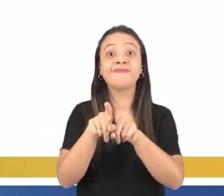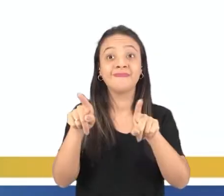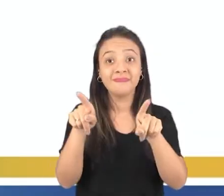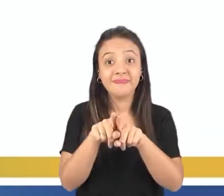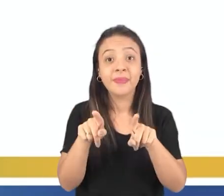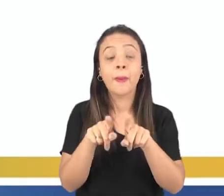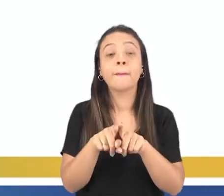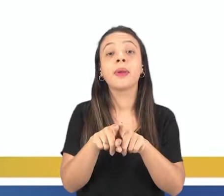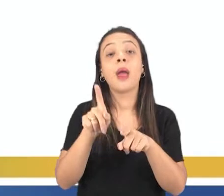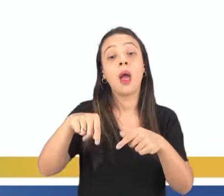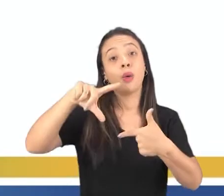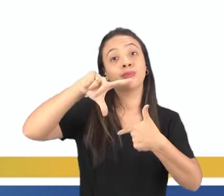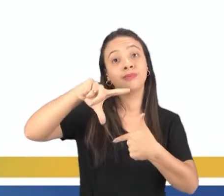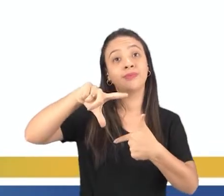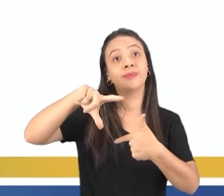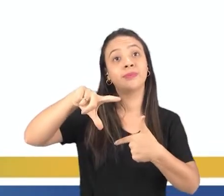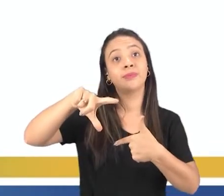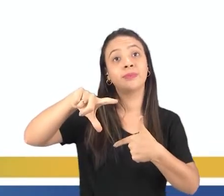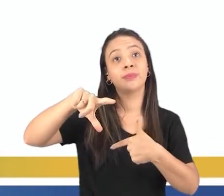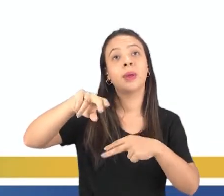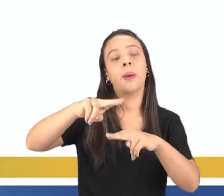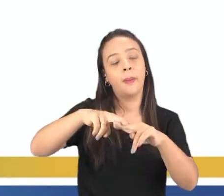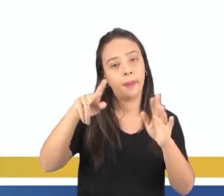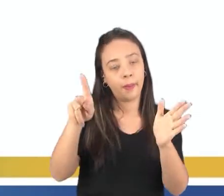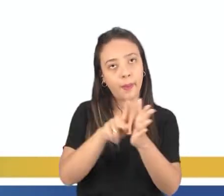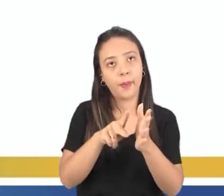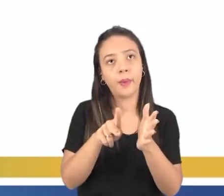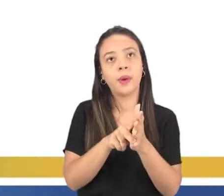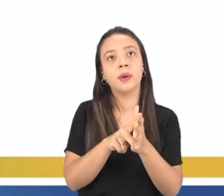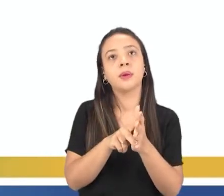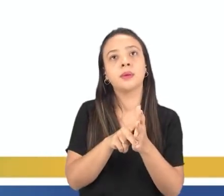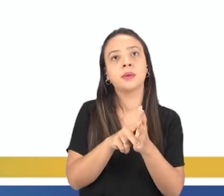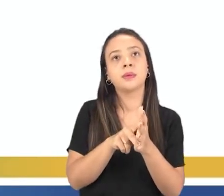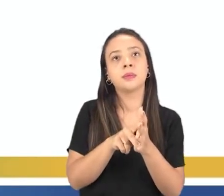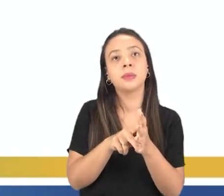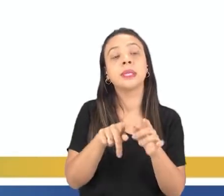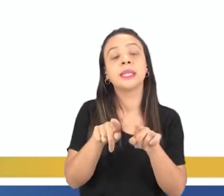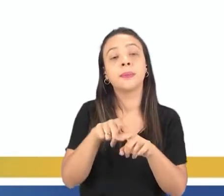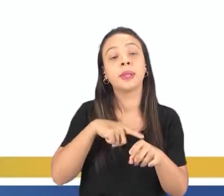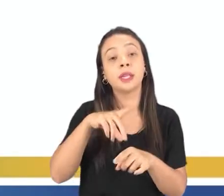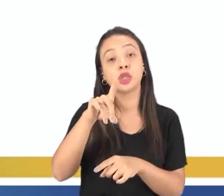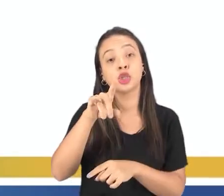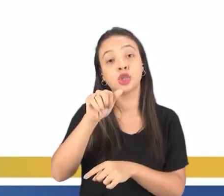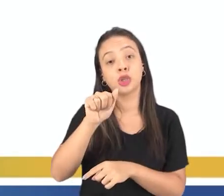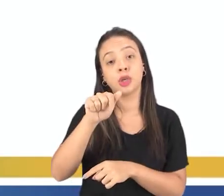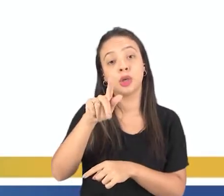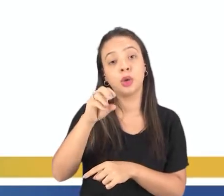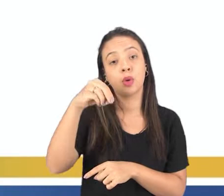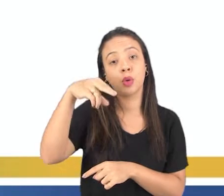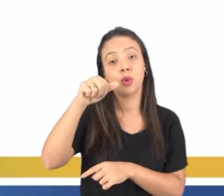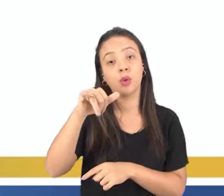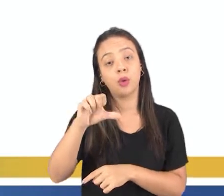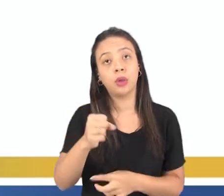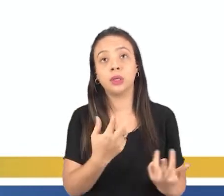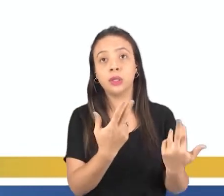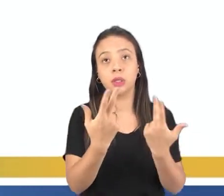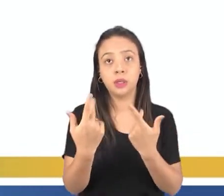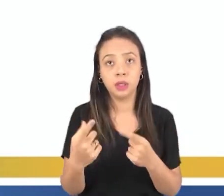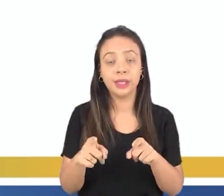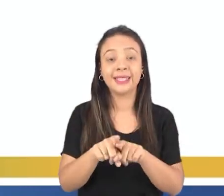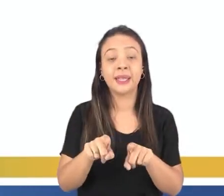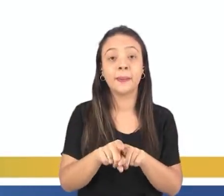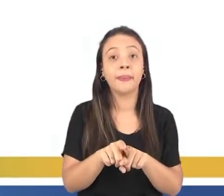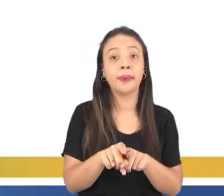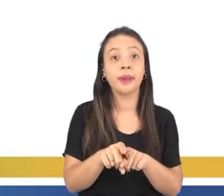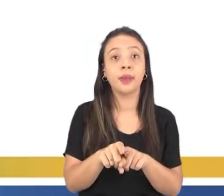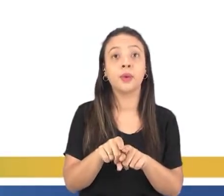isso, é propriedade dos quadrados. Todo quadrado possui diagonais congruentes e perpendiculares,